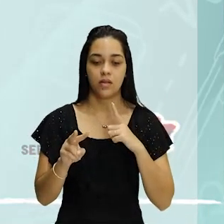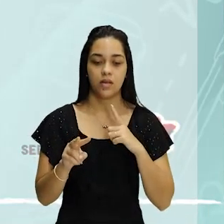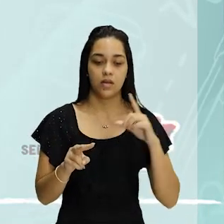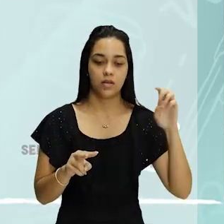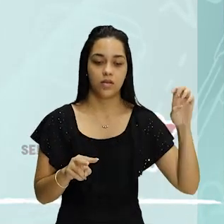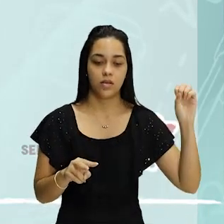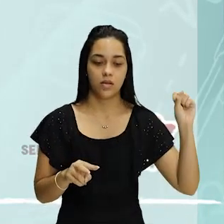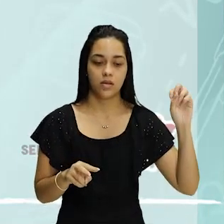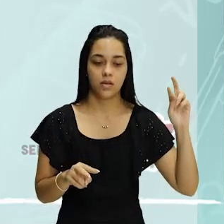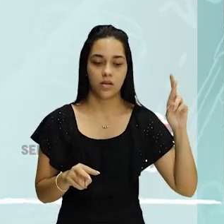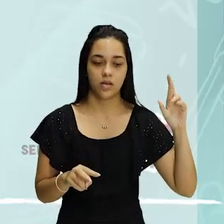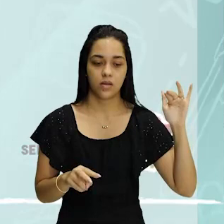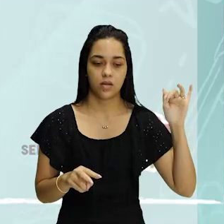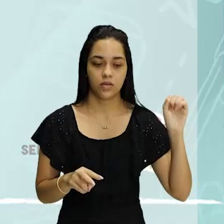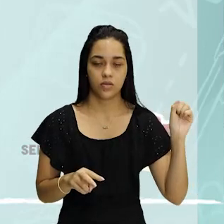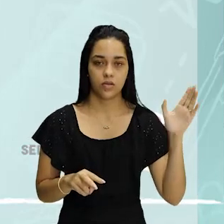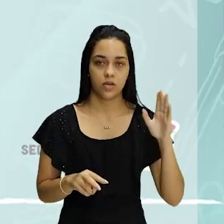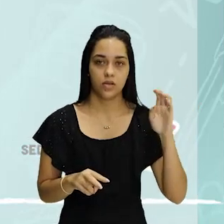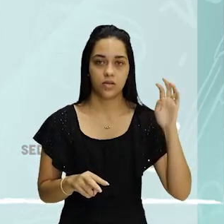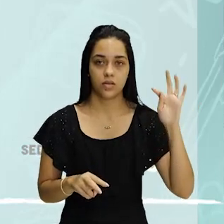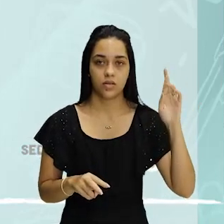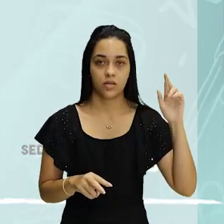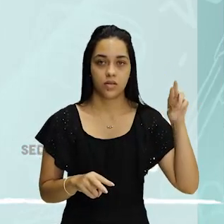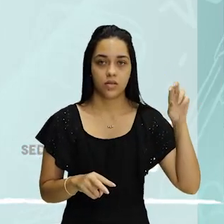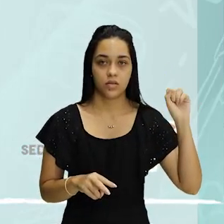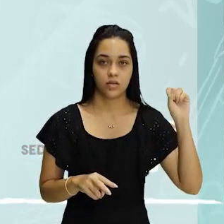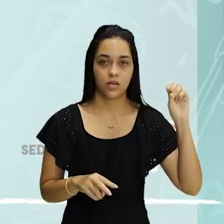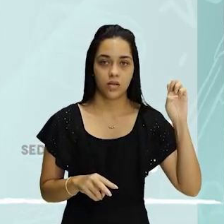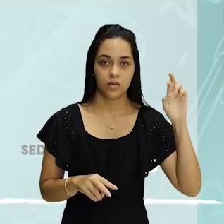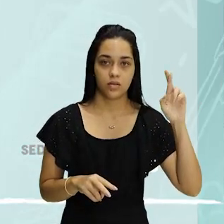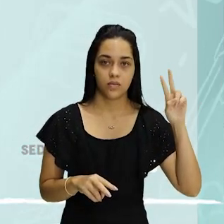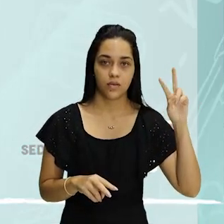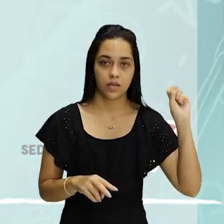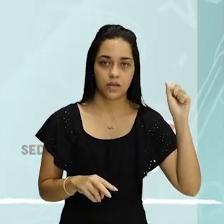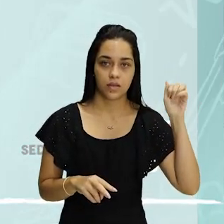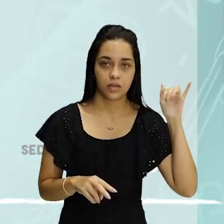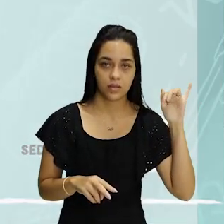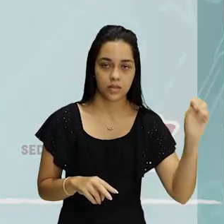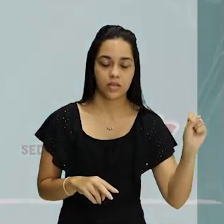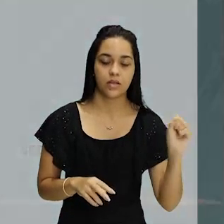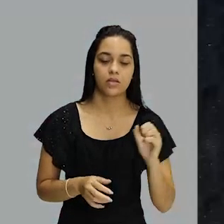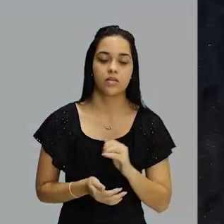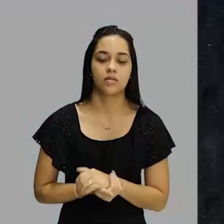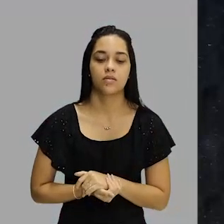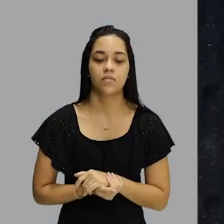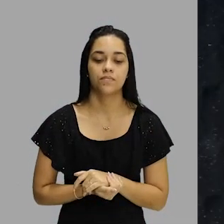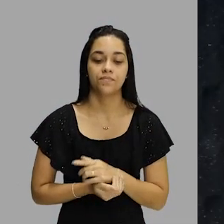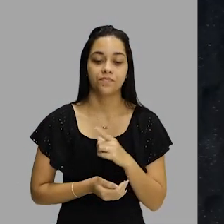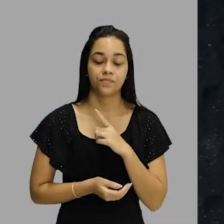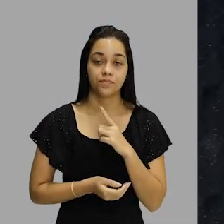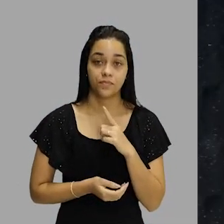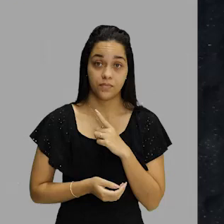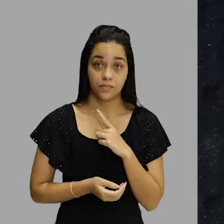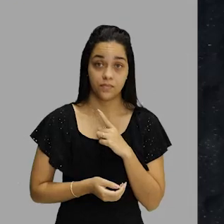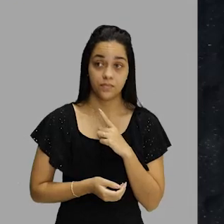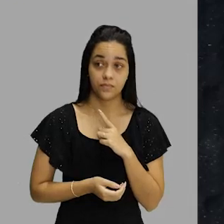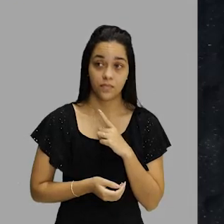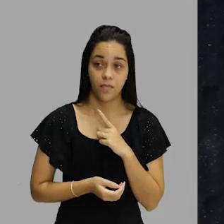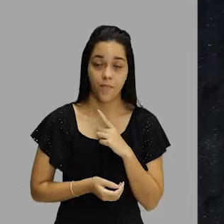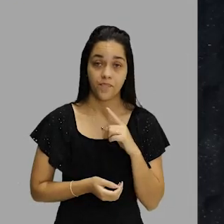estrias transversais. Olha, o tecido muscular estriado cardíaco e o tecido muscular